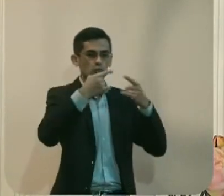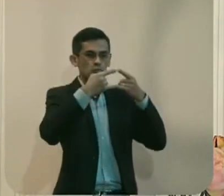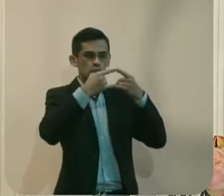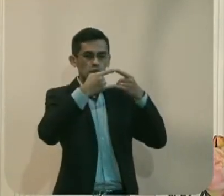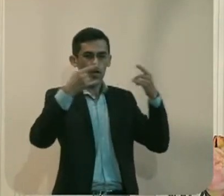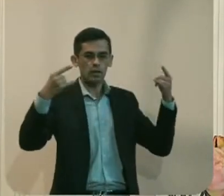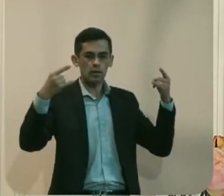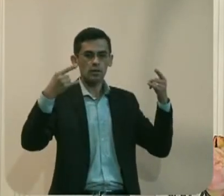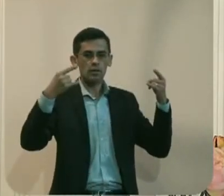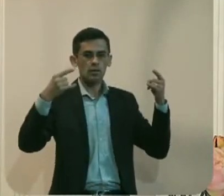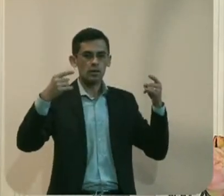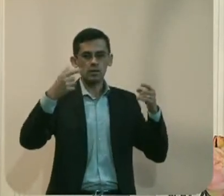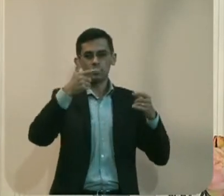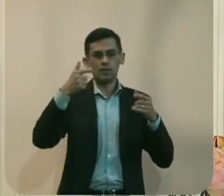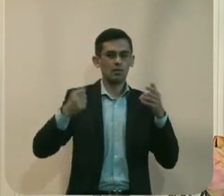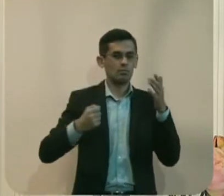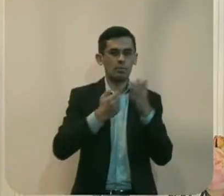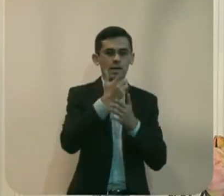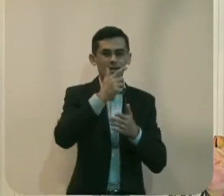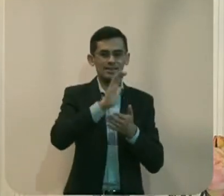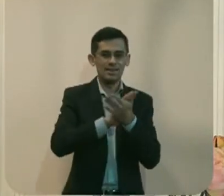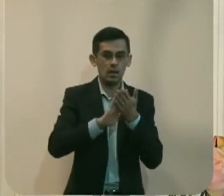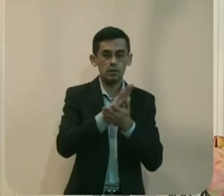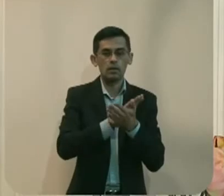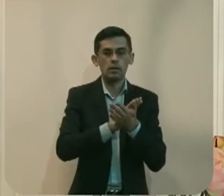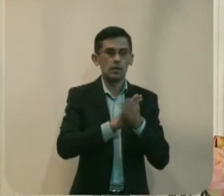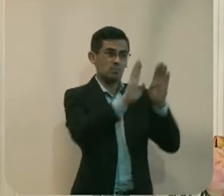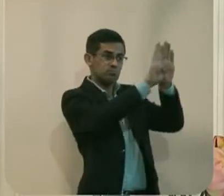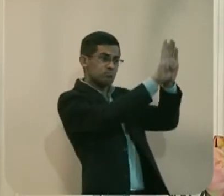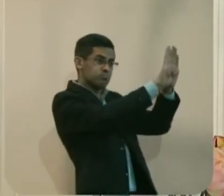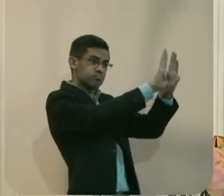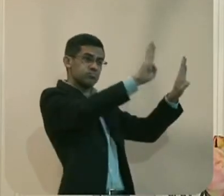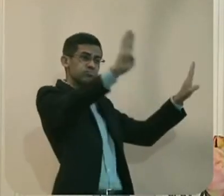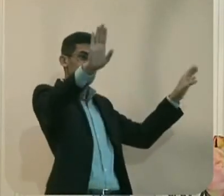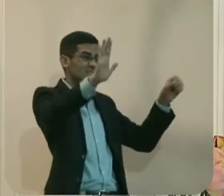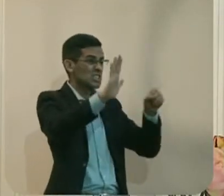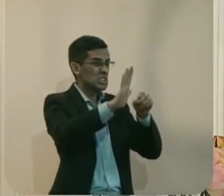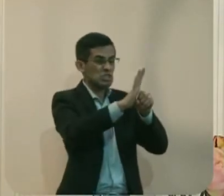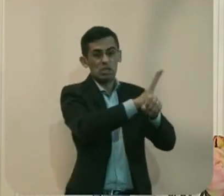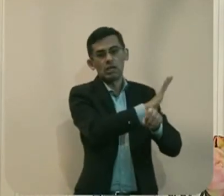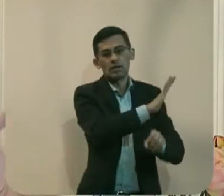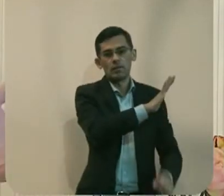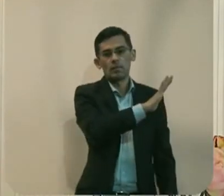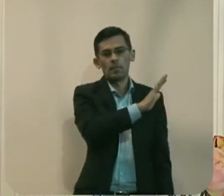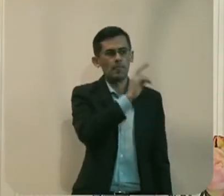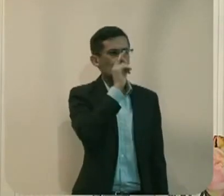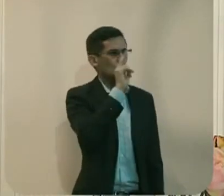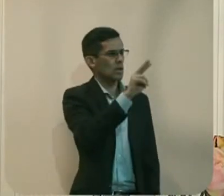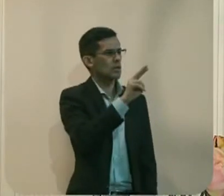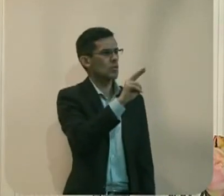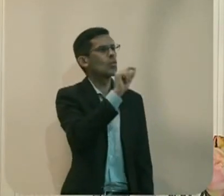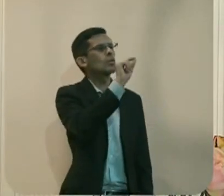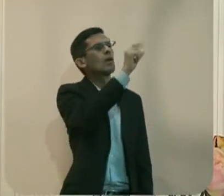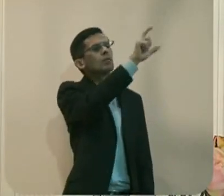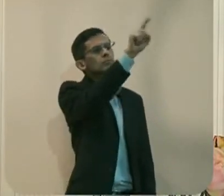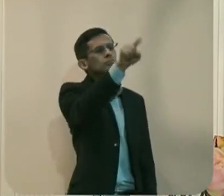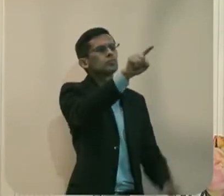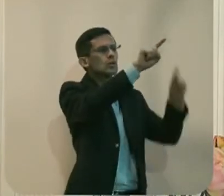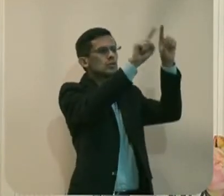sem fundo que ele tinha recebido na vida. E a parede dele estava cheia. E eu olhei para ele e falei, o que é